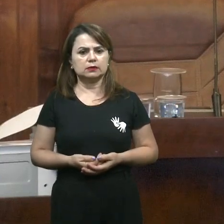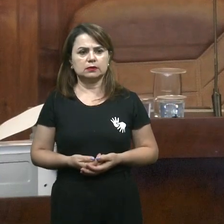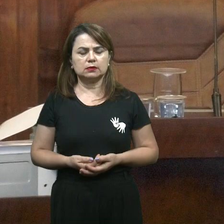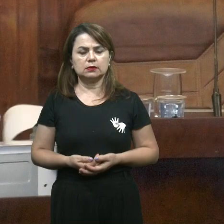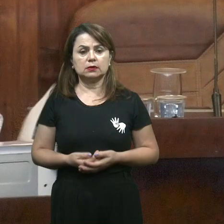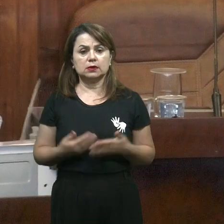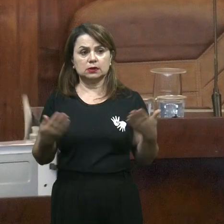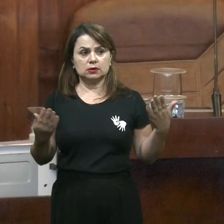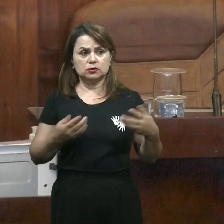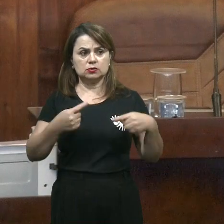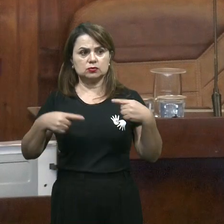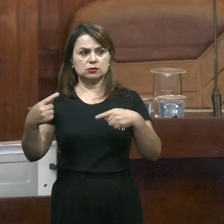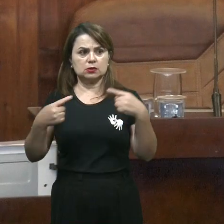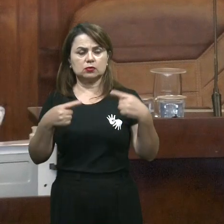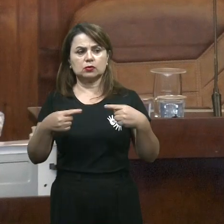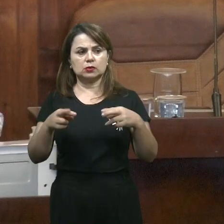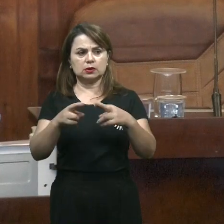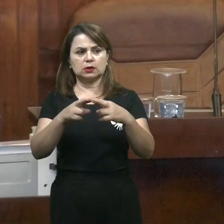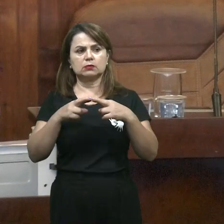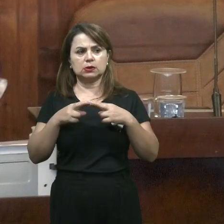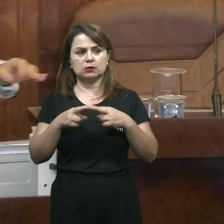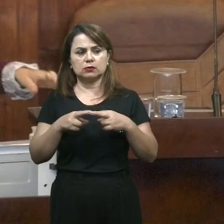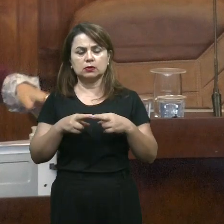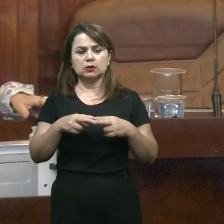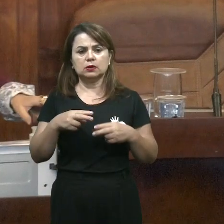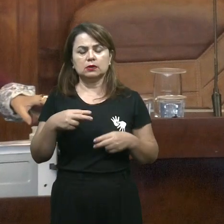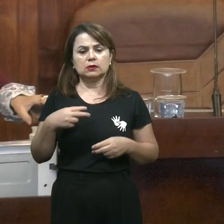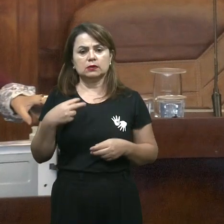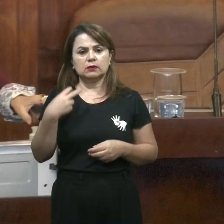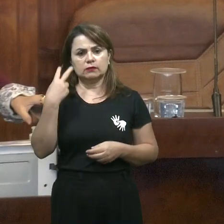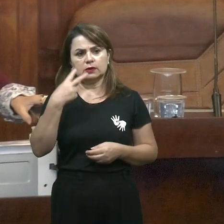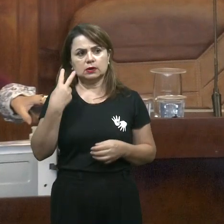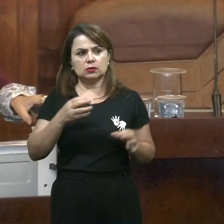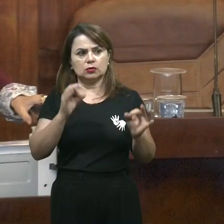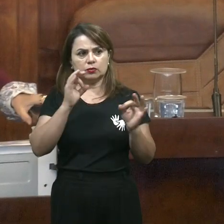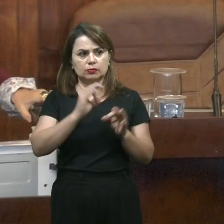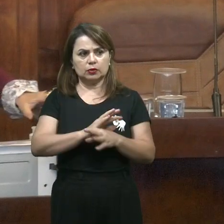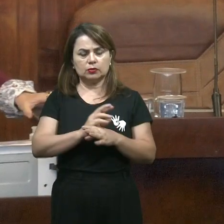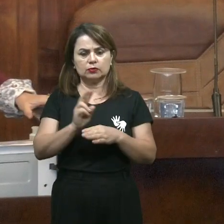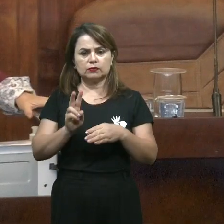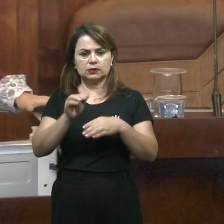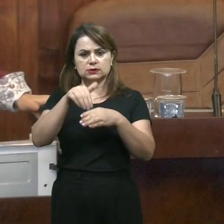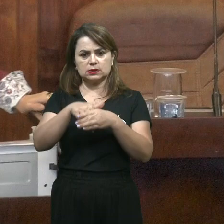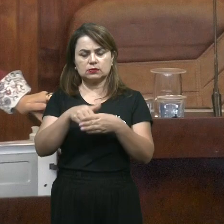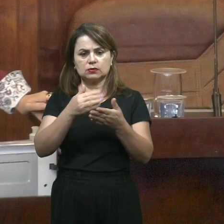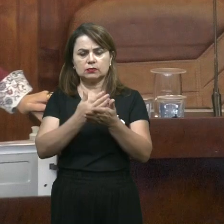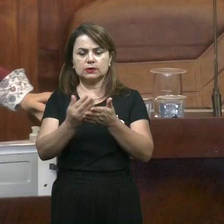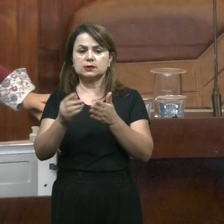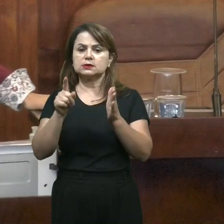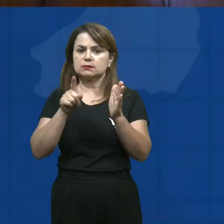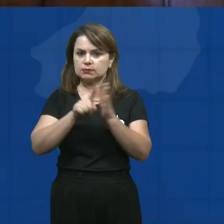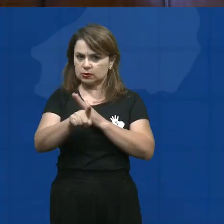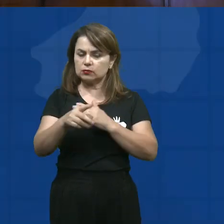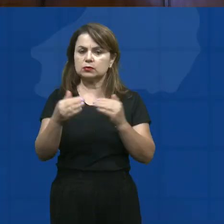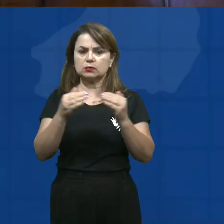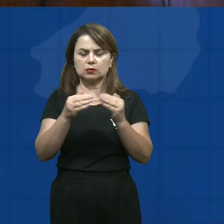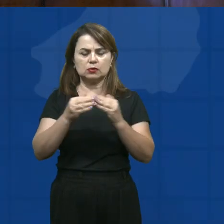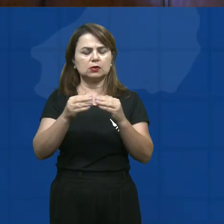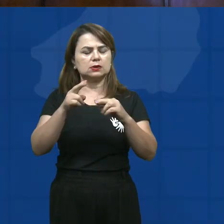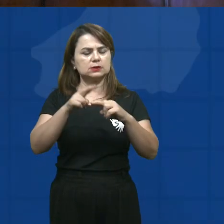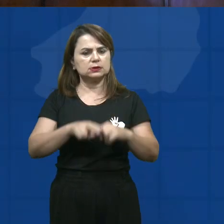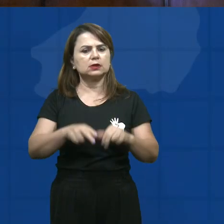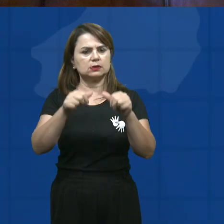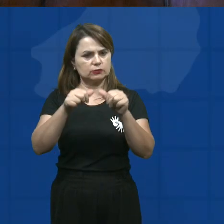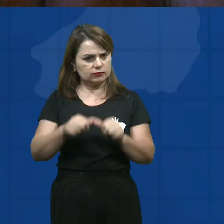Em discussão, requerimento. Não havendo vereadores inscritos, a discussão está em votação. Os vereadores que estão favoráveis, permaneçam como se encontram. Aprovado.